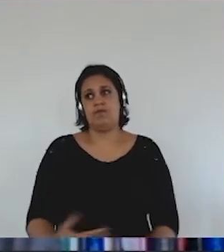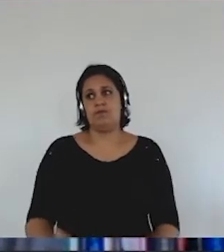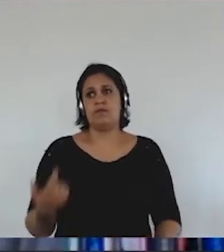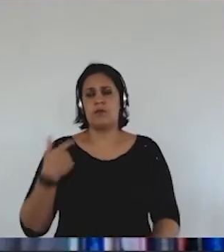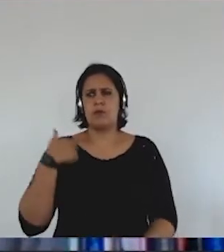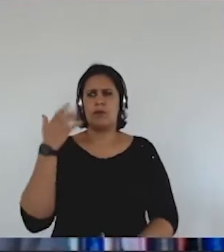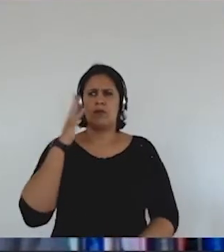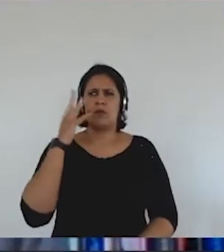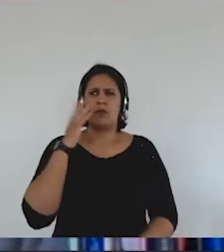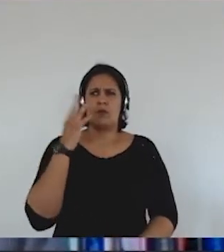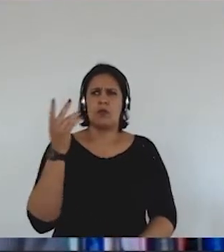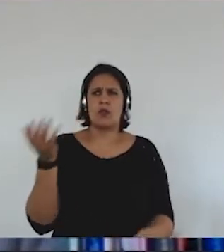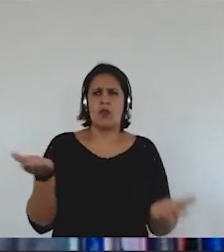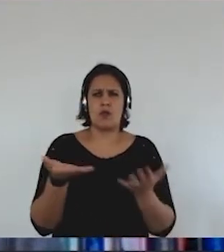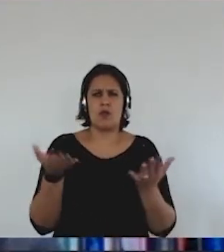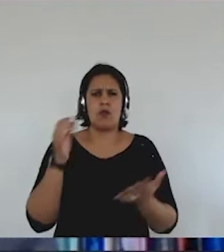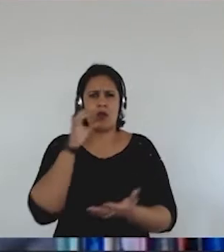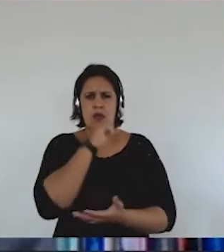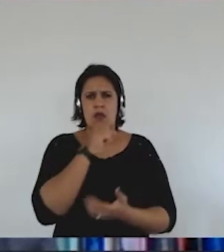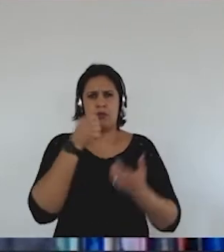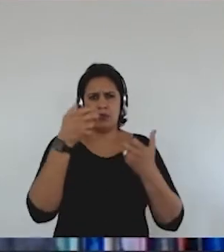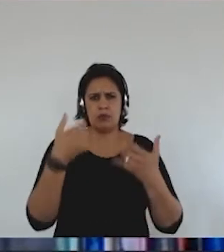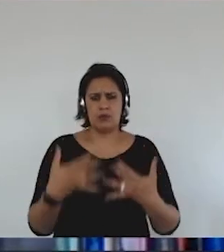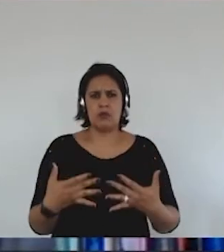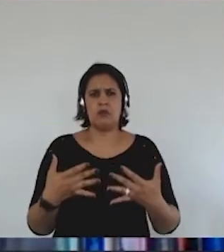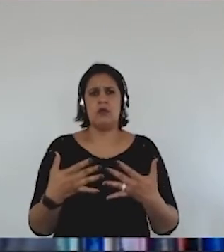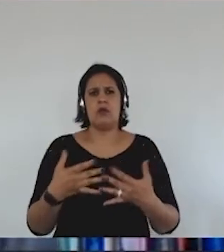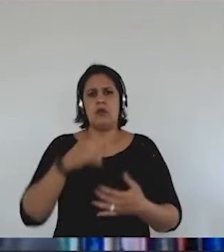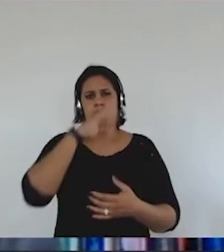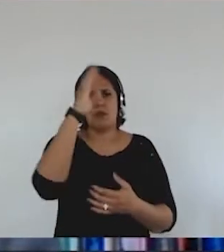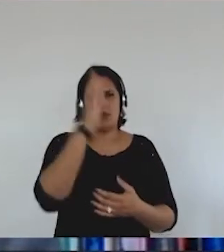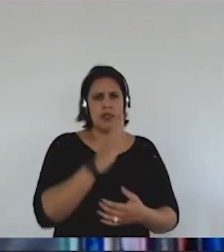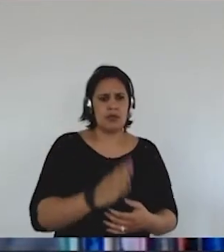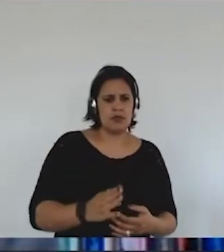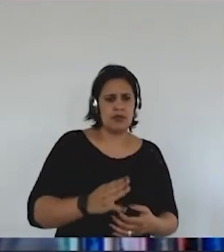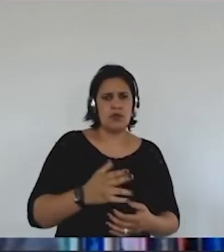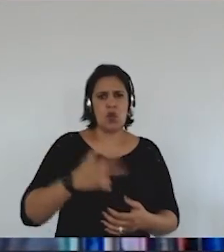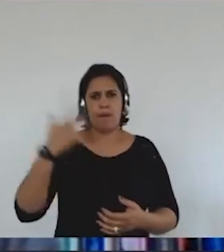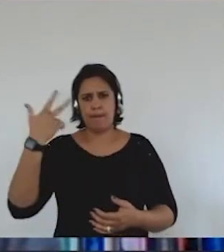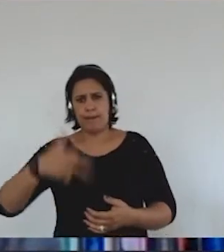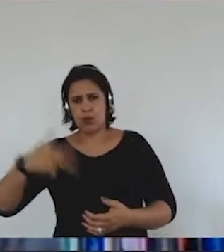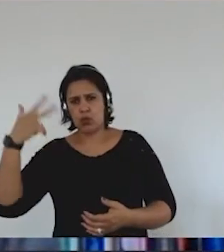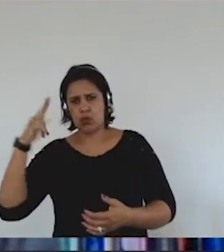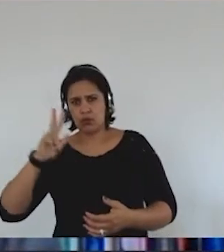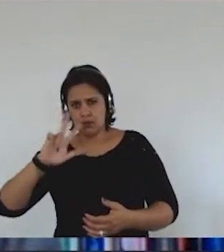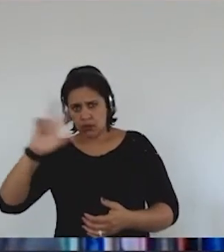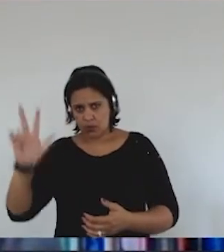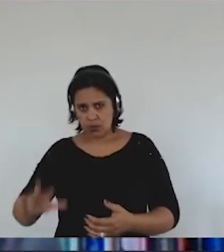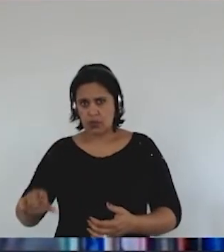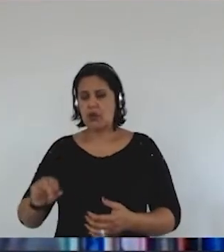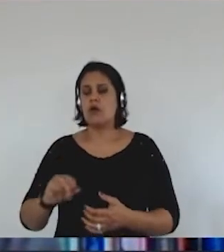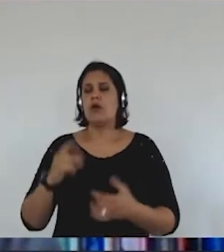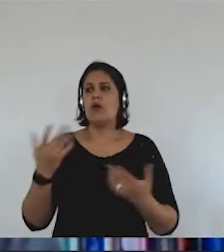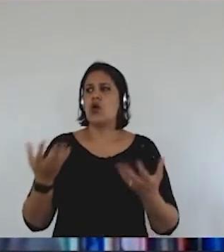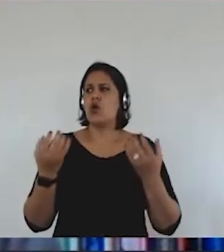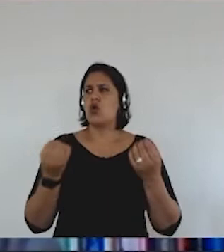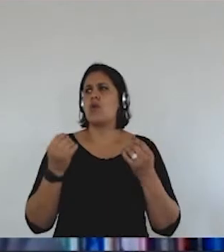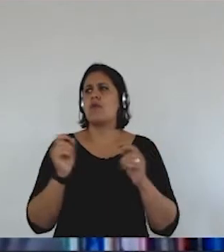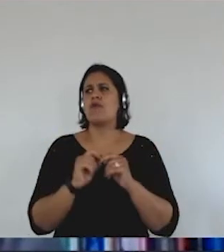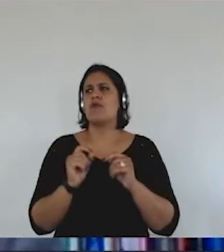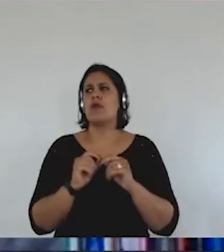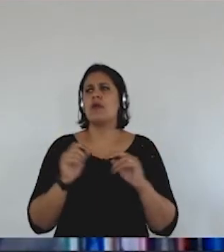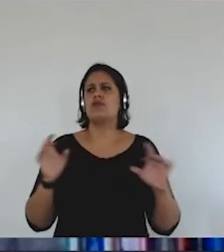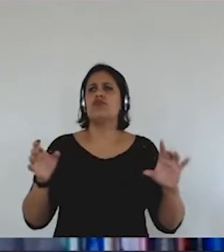abordagem sobre Brasil e Portugal e como funciona o sistema de compliance nos dois países